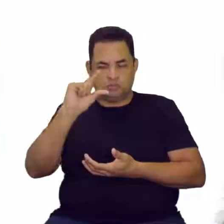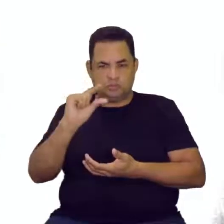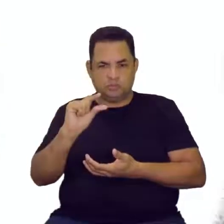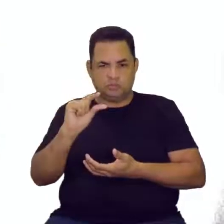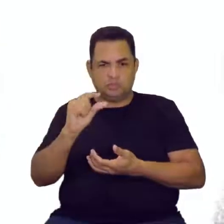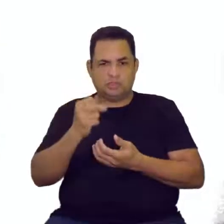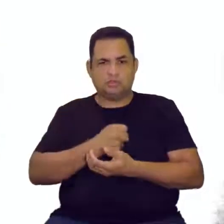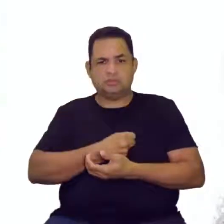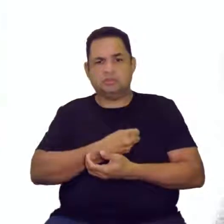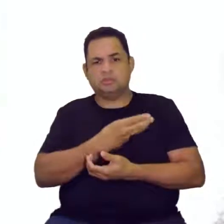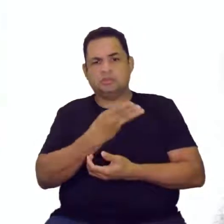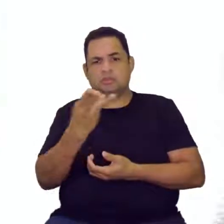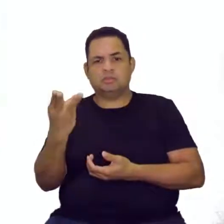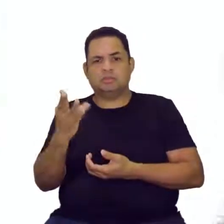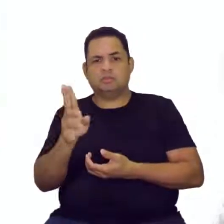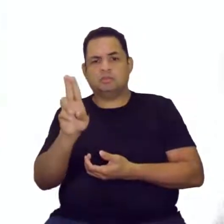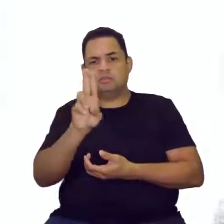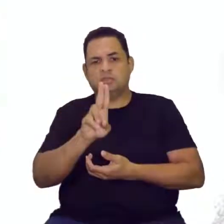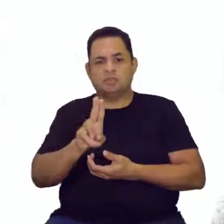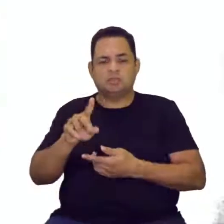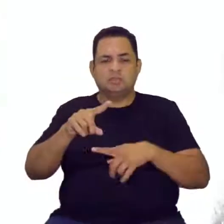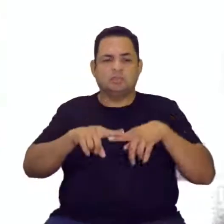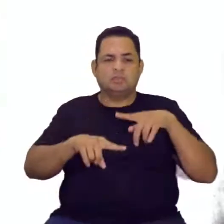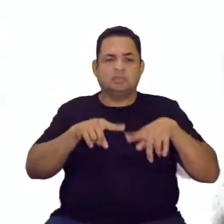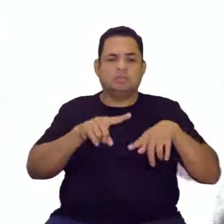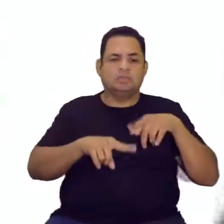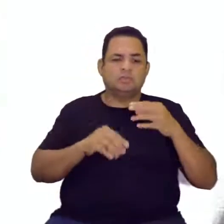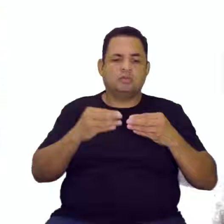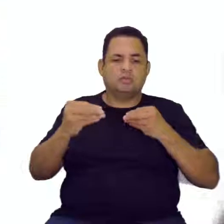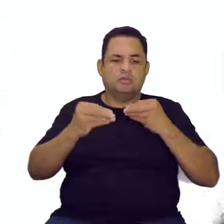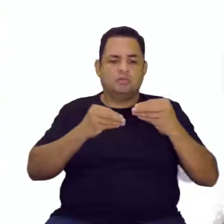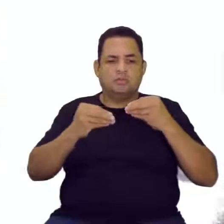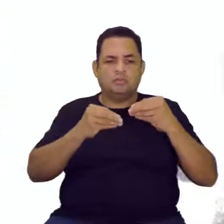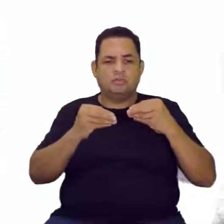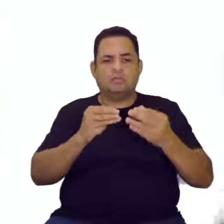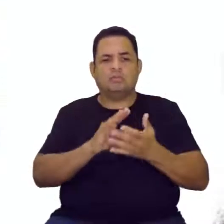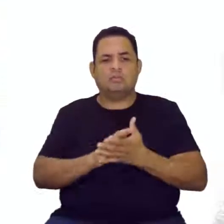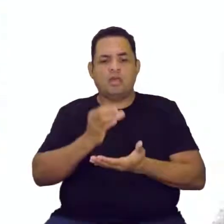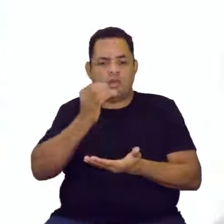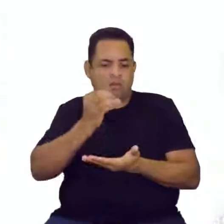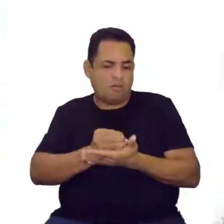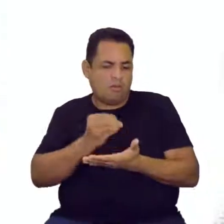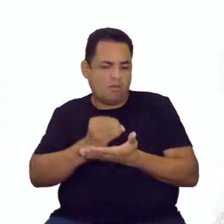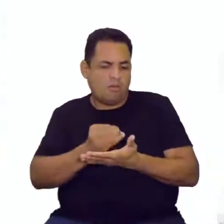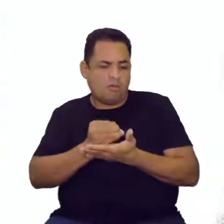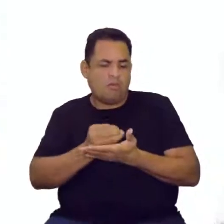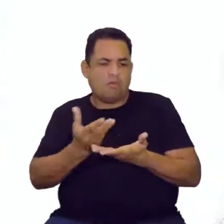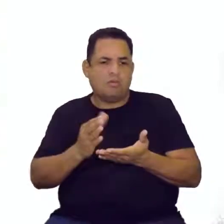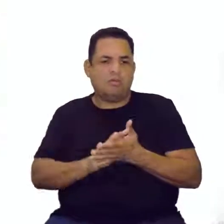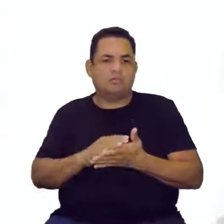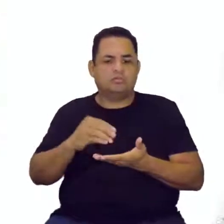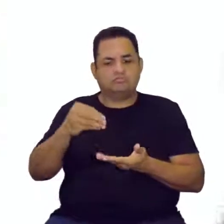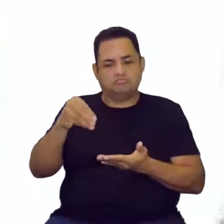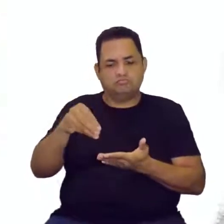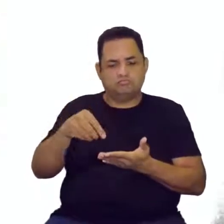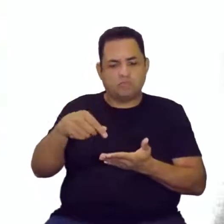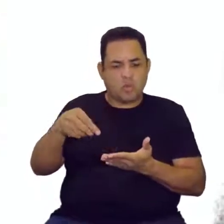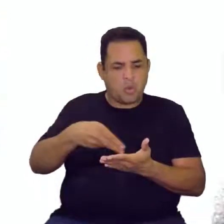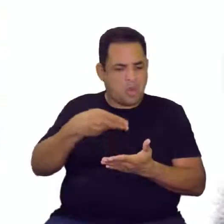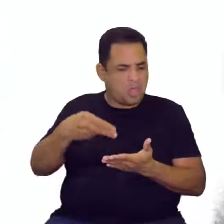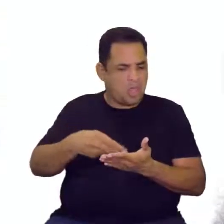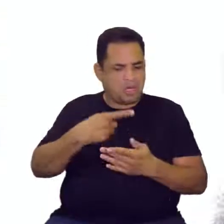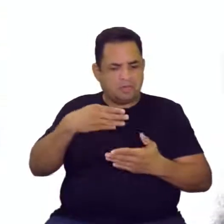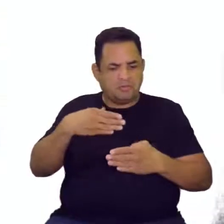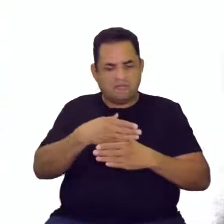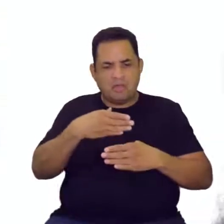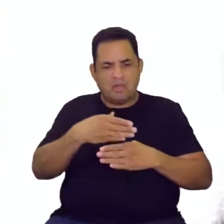a quantidade de usos de materiais como plásticos, copos descartáveis, talheres, que você já ajuda